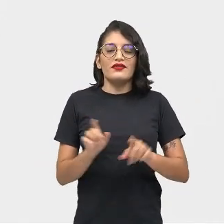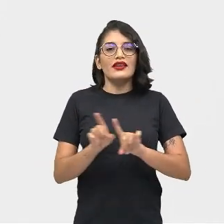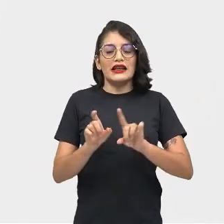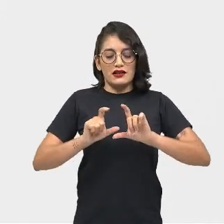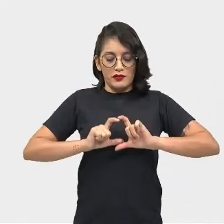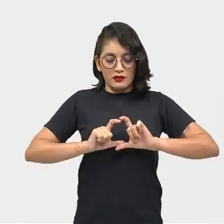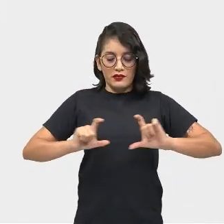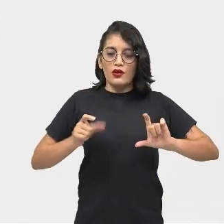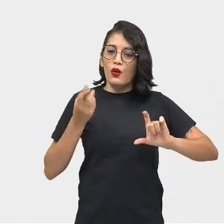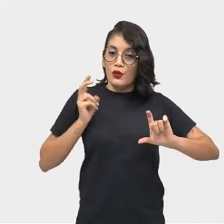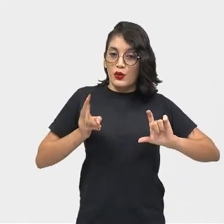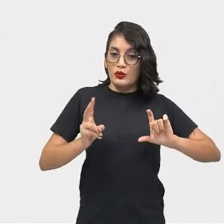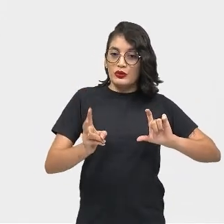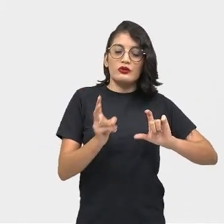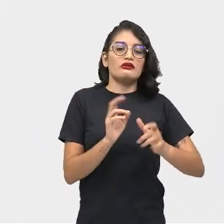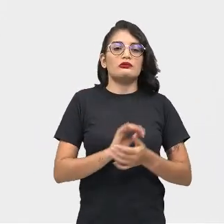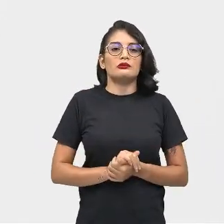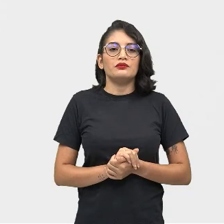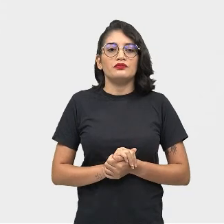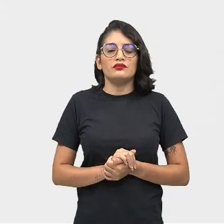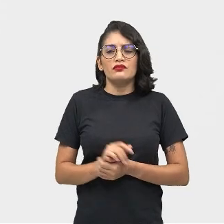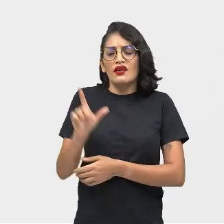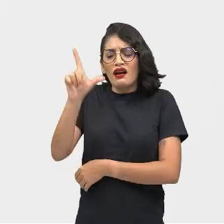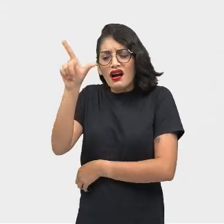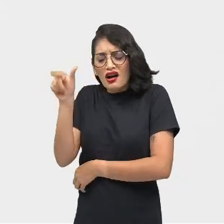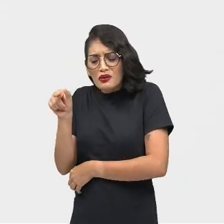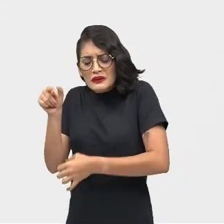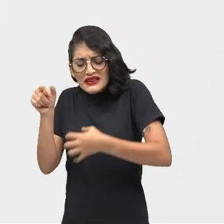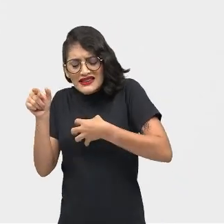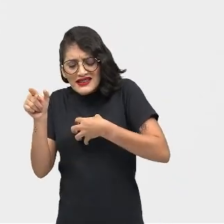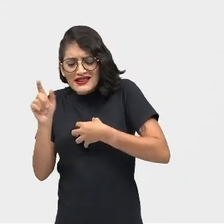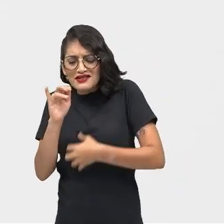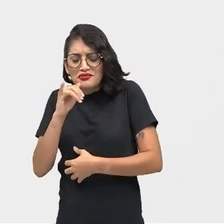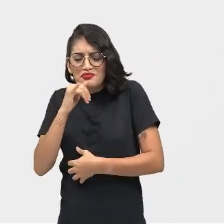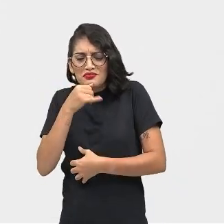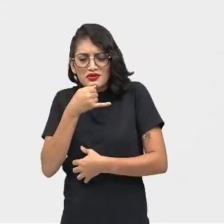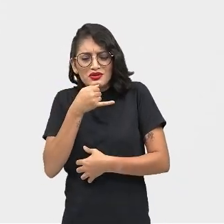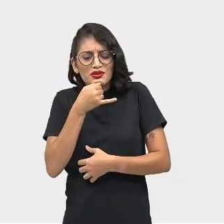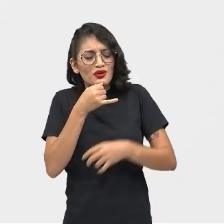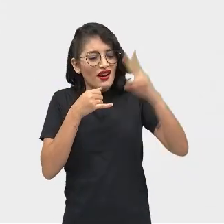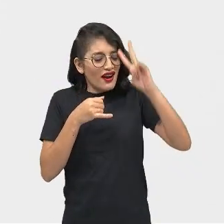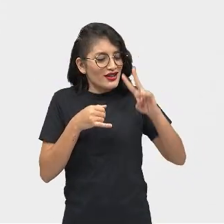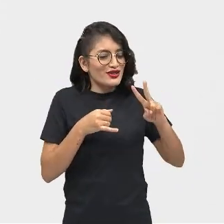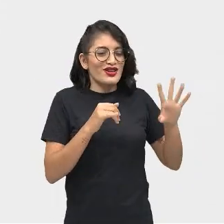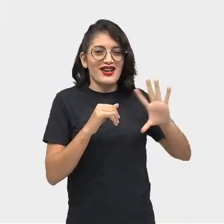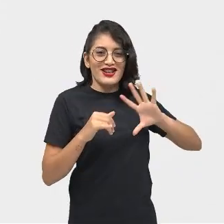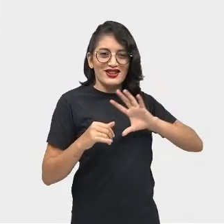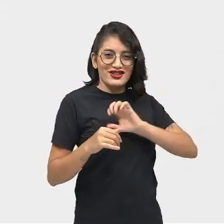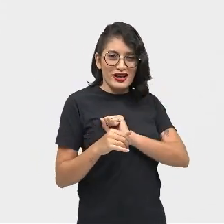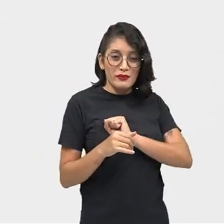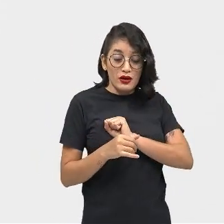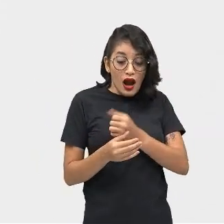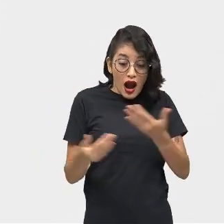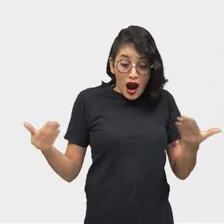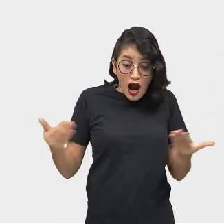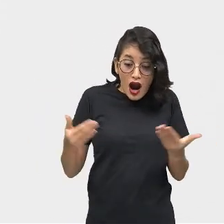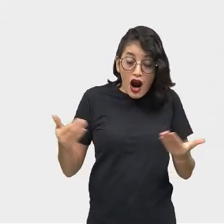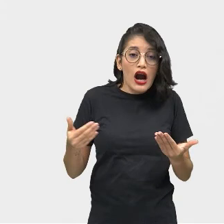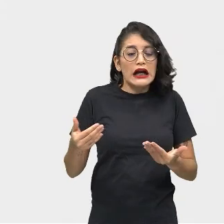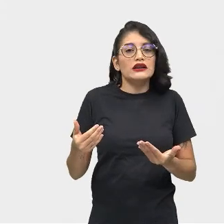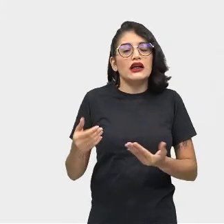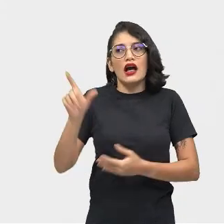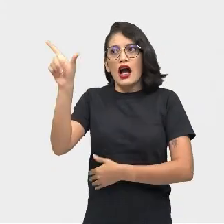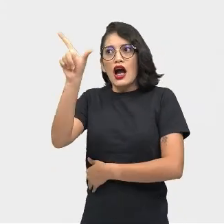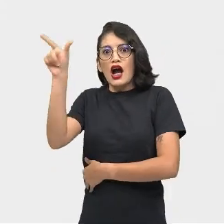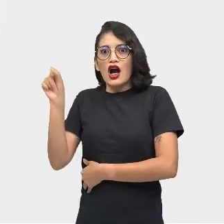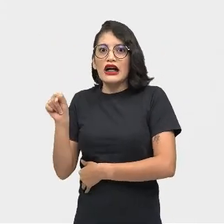mais, vamos ver, olha o que diz. A lua ficou tão triste com aquela história de amor, que até hoje a lua